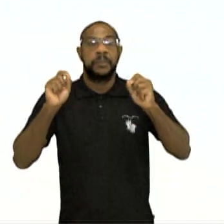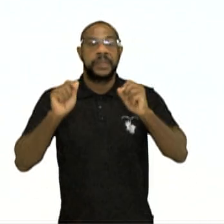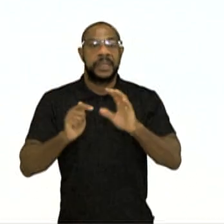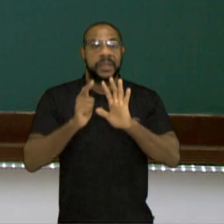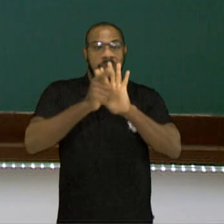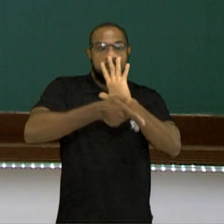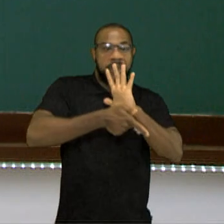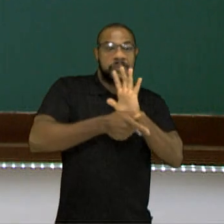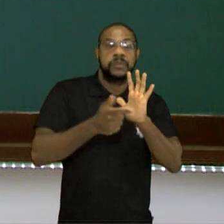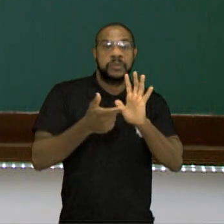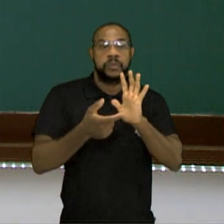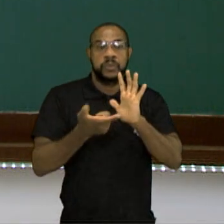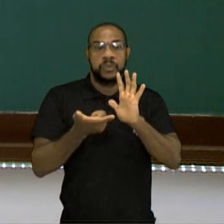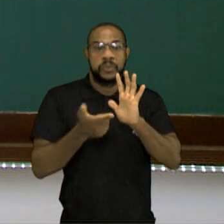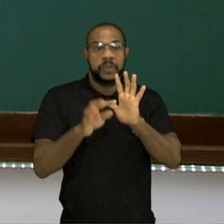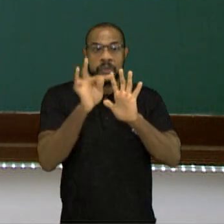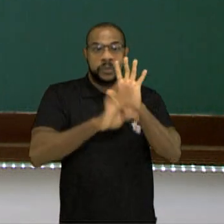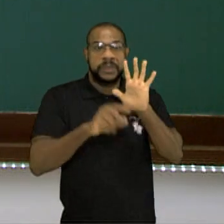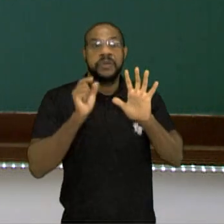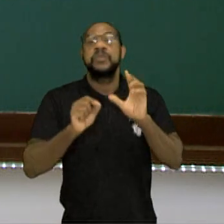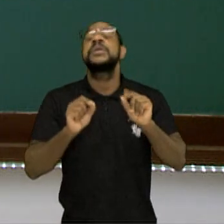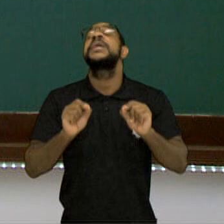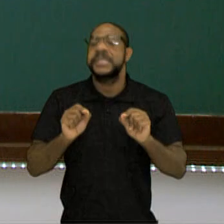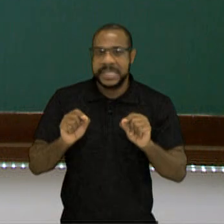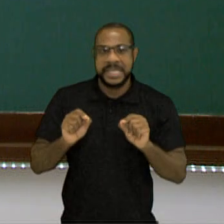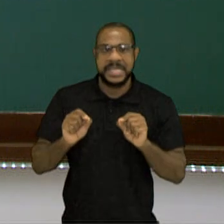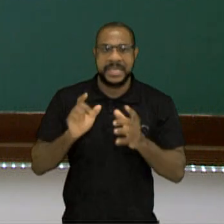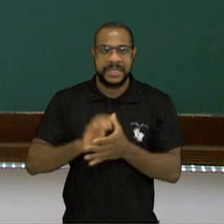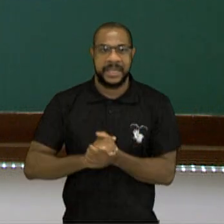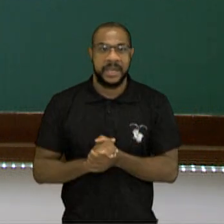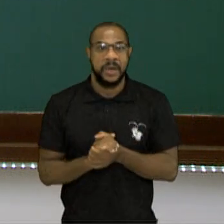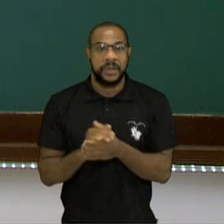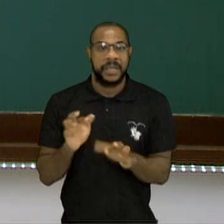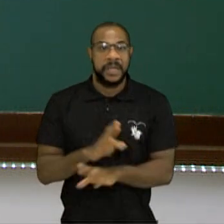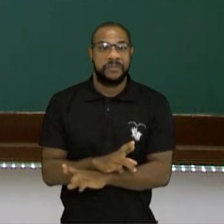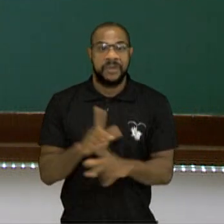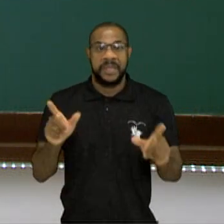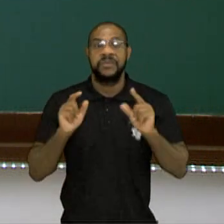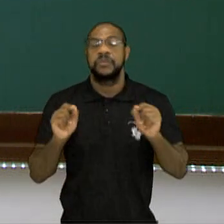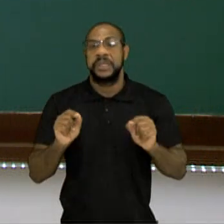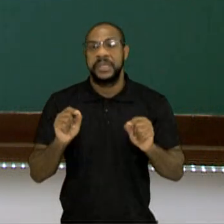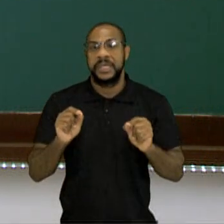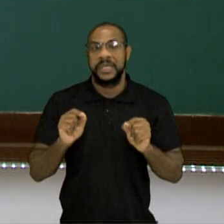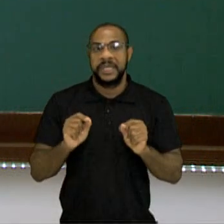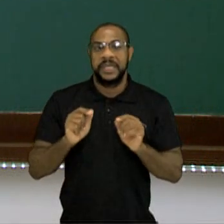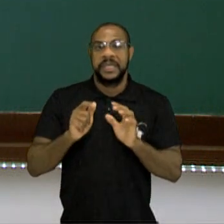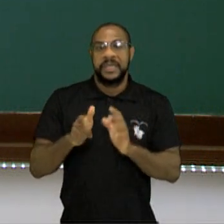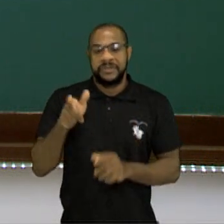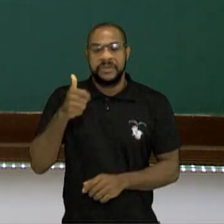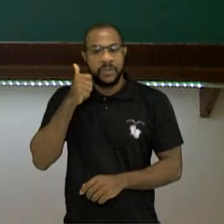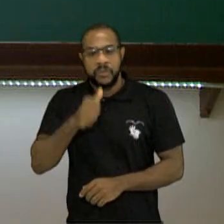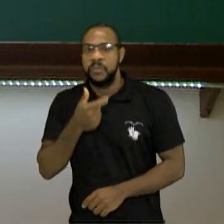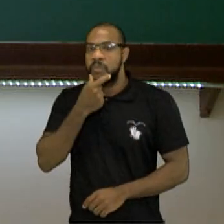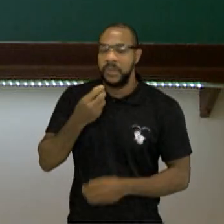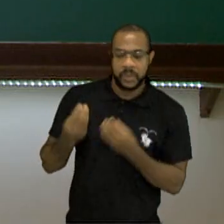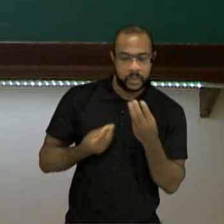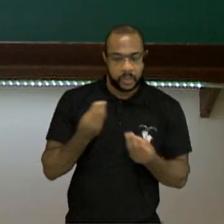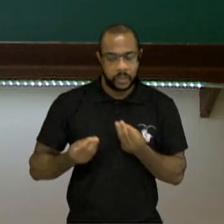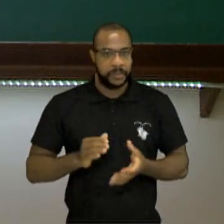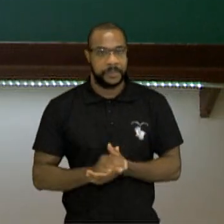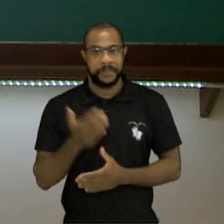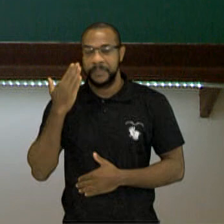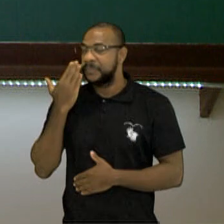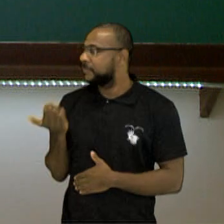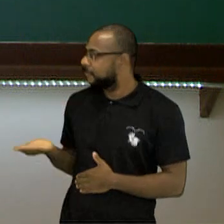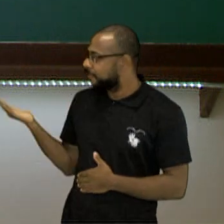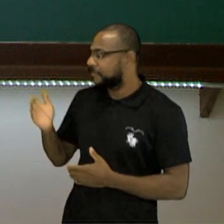ler uma carta do leitor em que ele se posiciona a respeito desse artigo que vimos no título. Lembrando antes, vamos